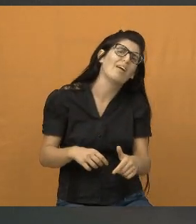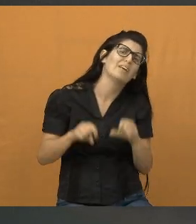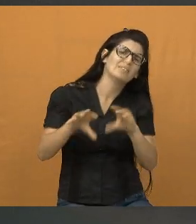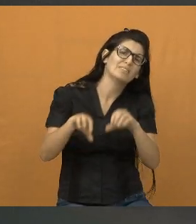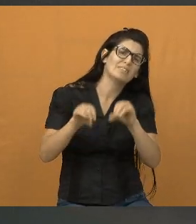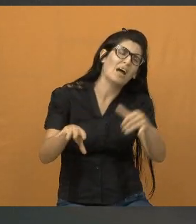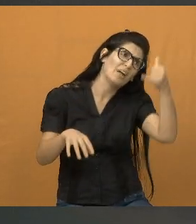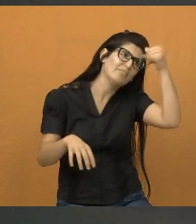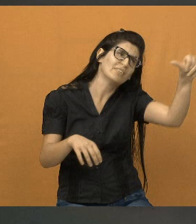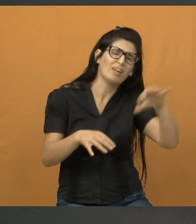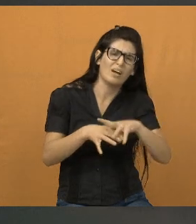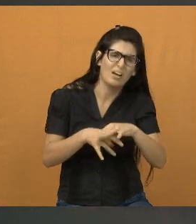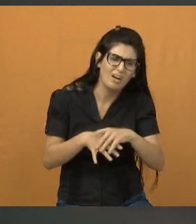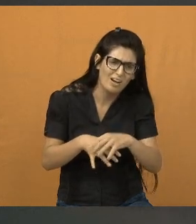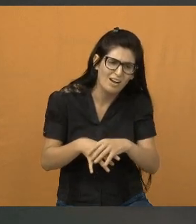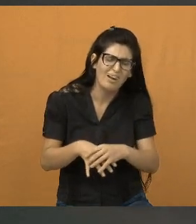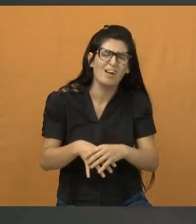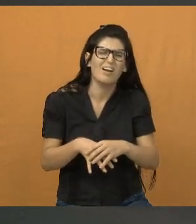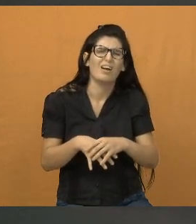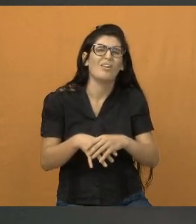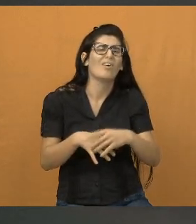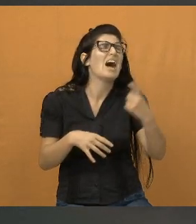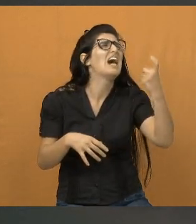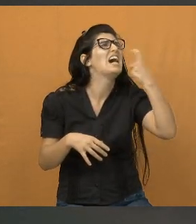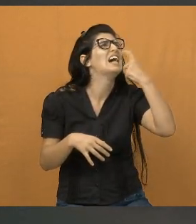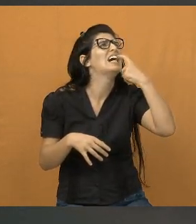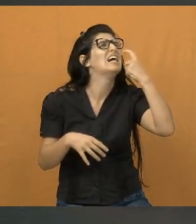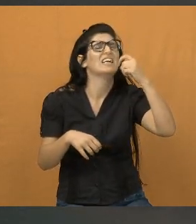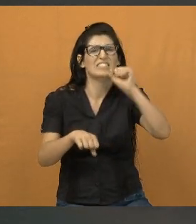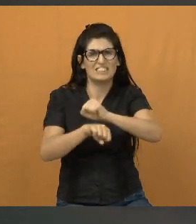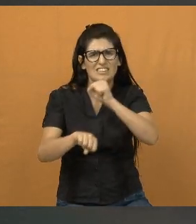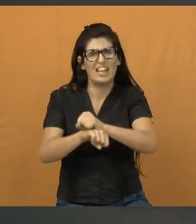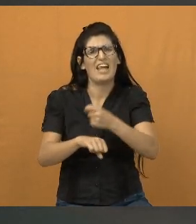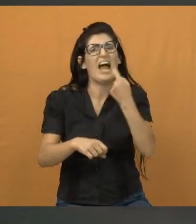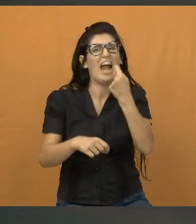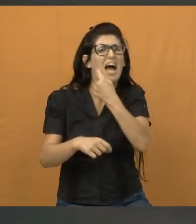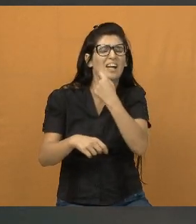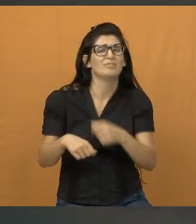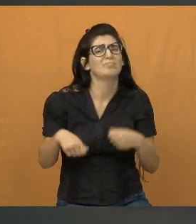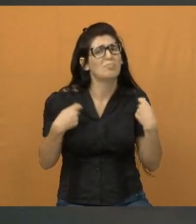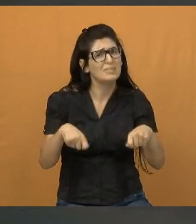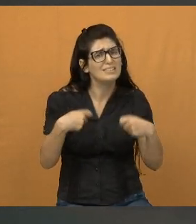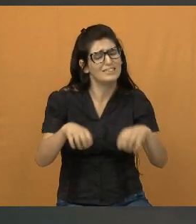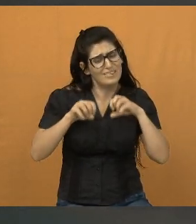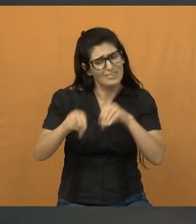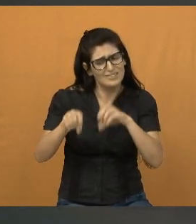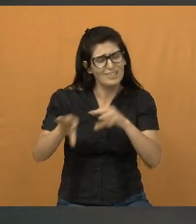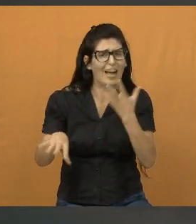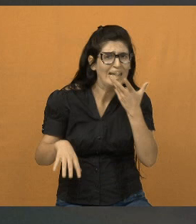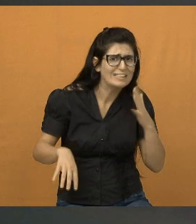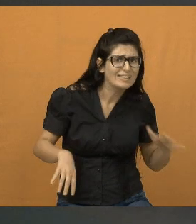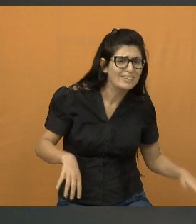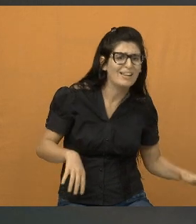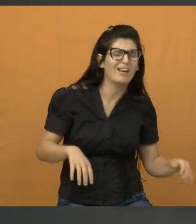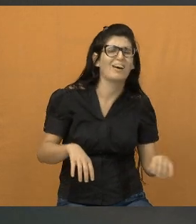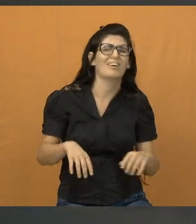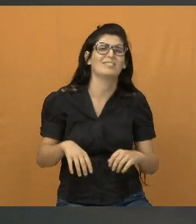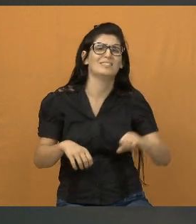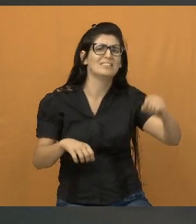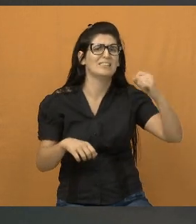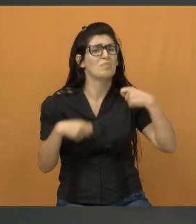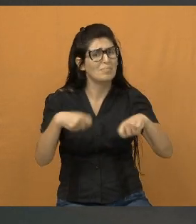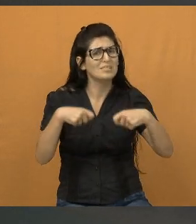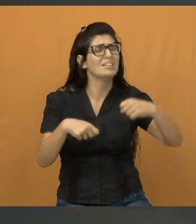devido à questão de higiene que a gente vê nas criançadas, na sociedade, e o quanto a gente vê aumentando as